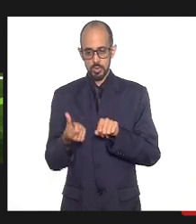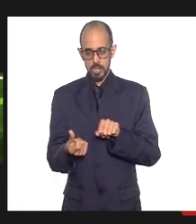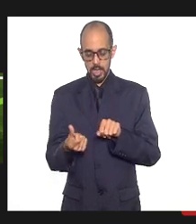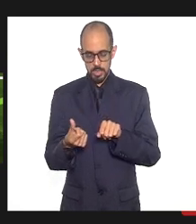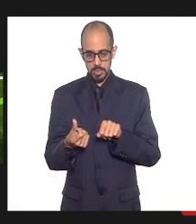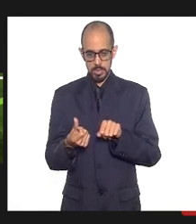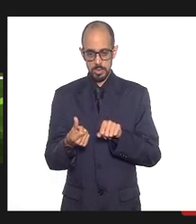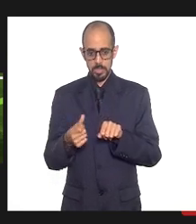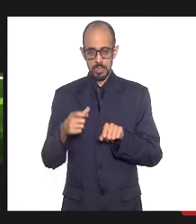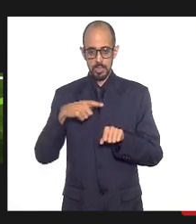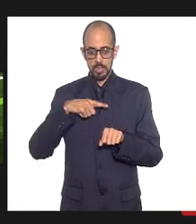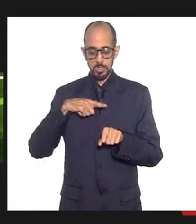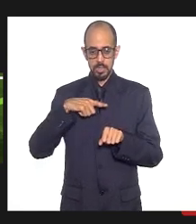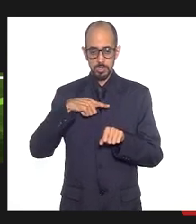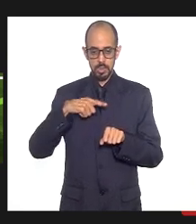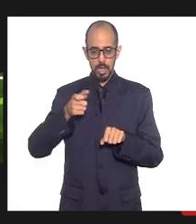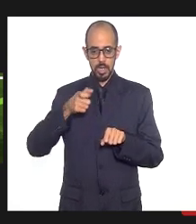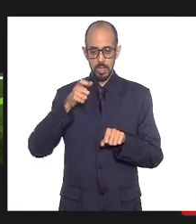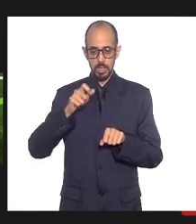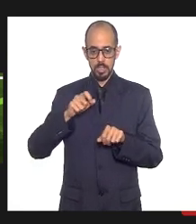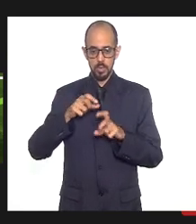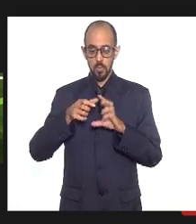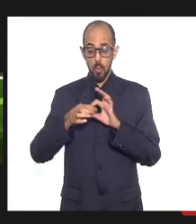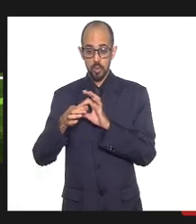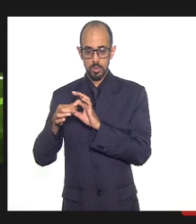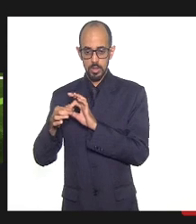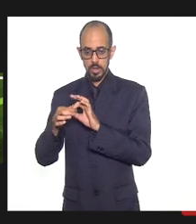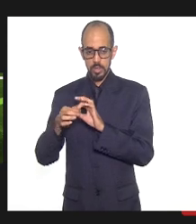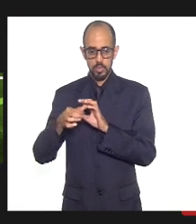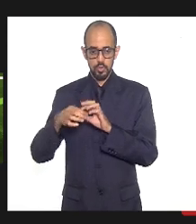perspectiva punitivista, eu diria.